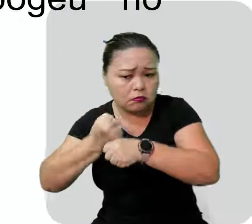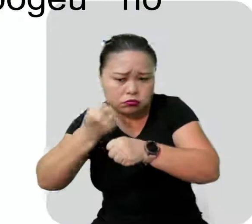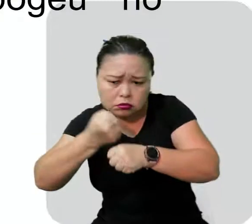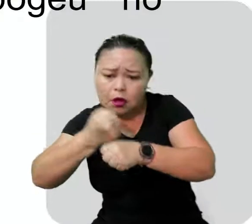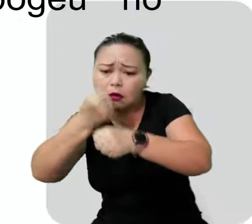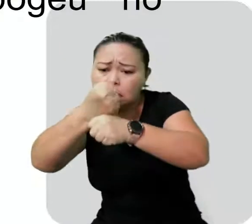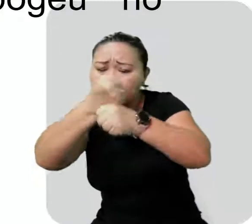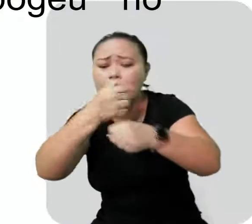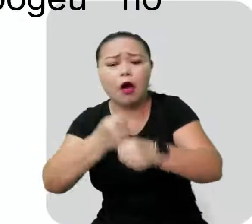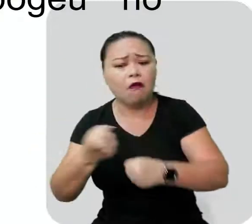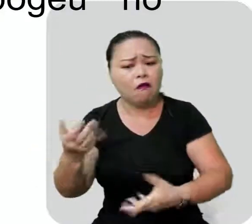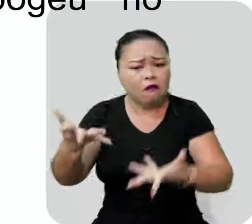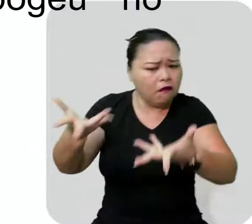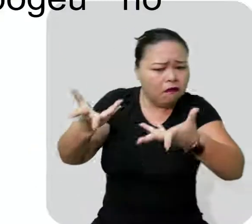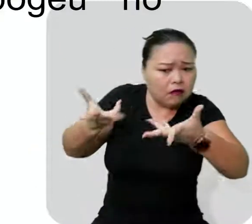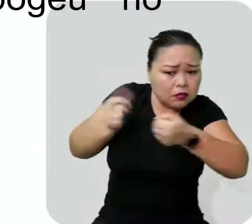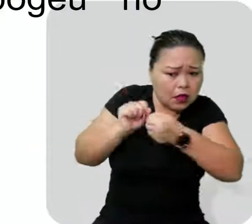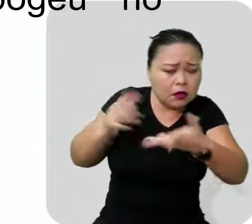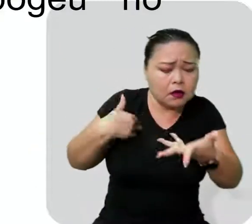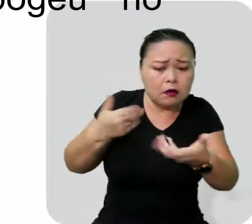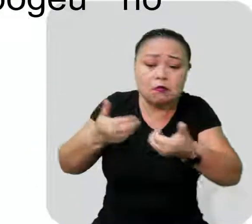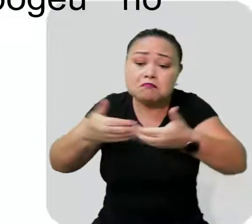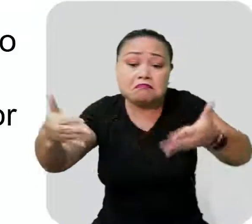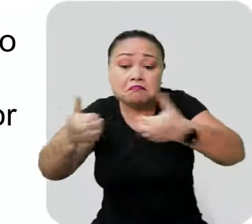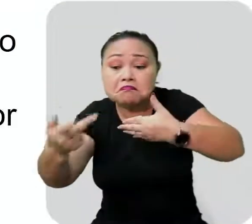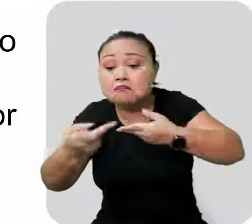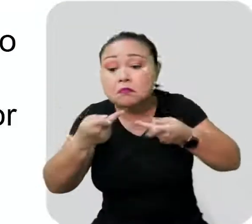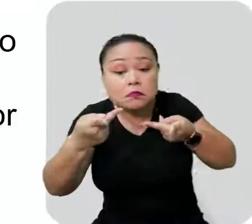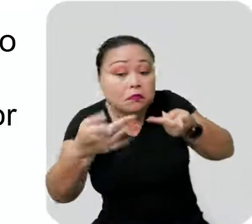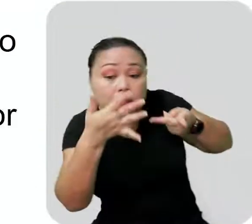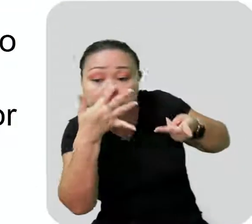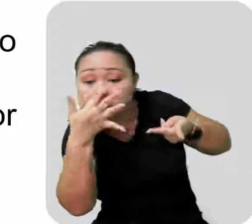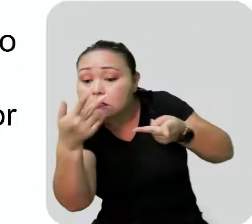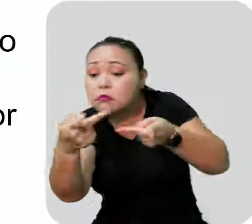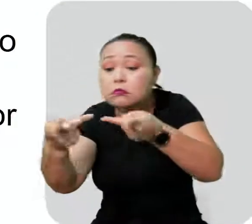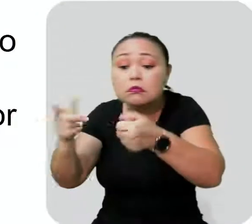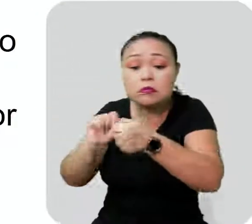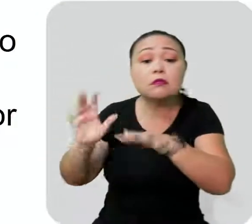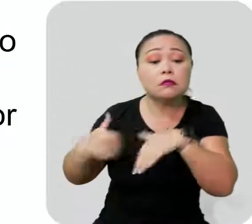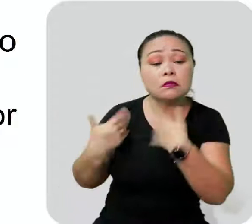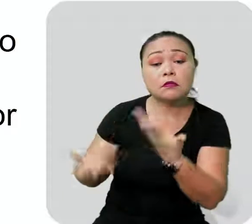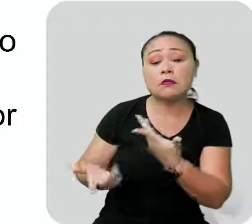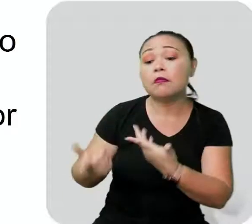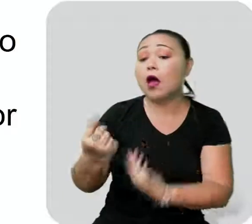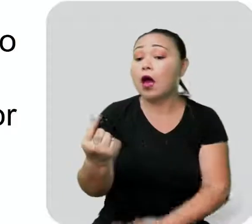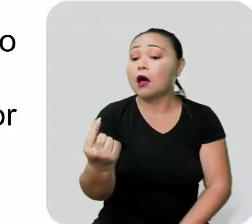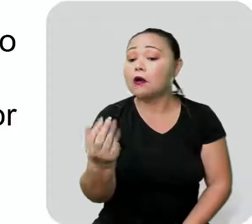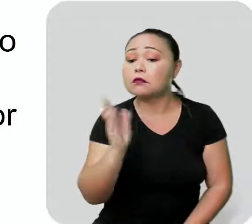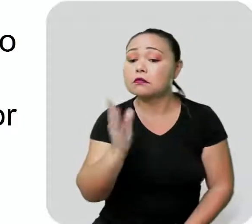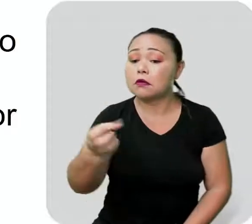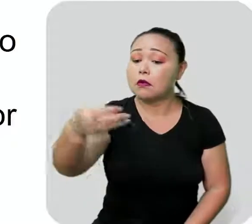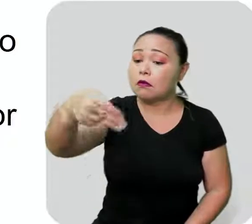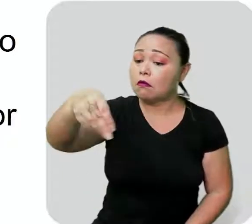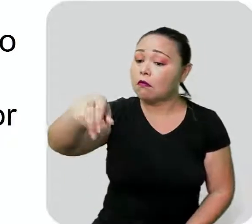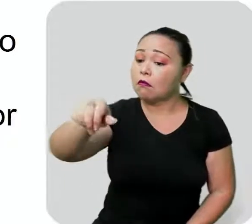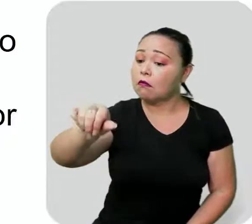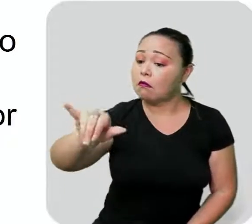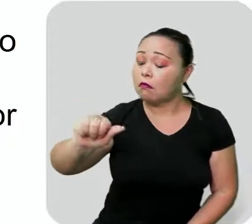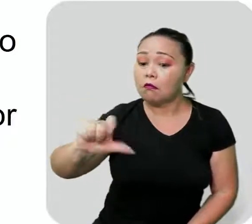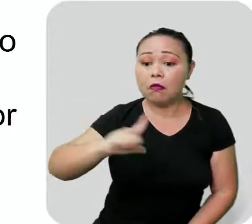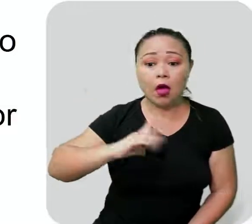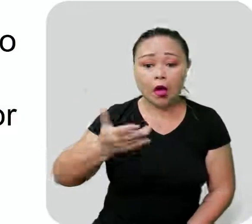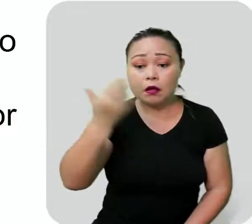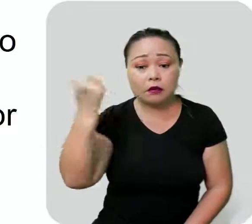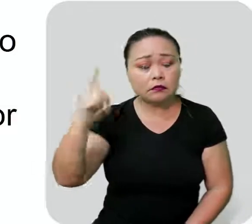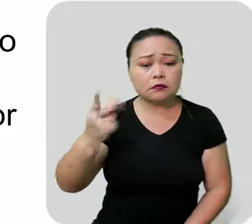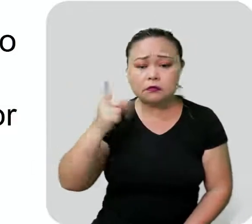construções fantástica bom aberta para visitação e a economia dos Vales E aí